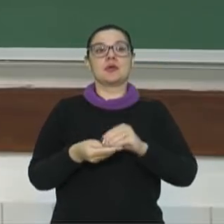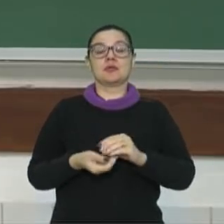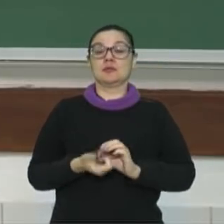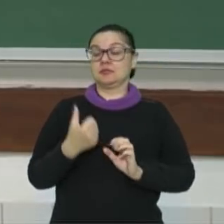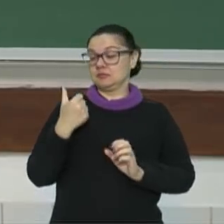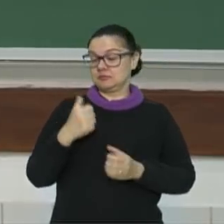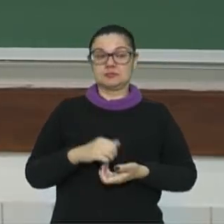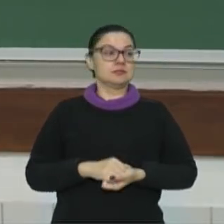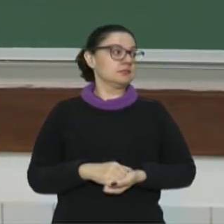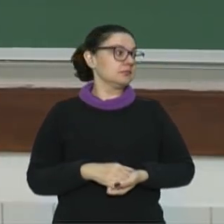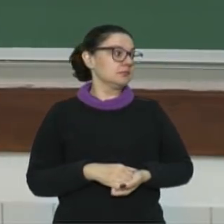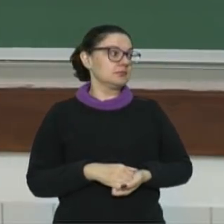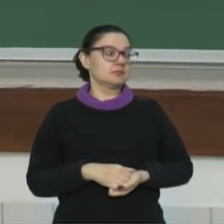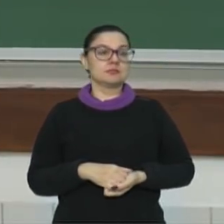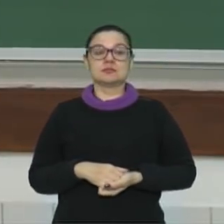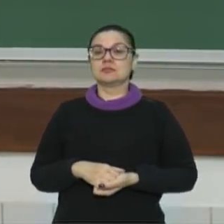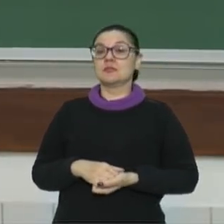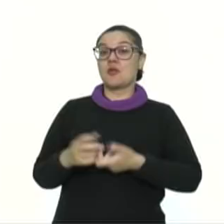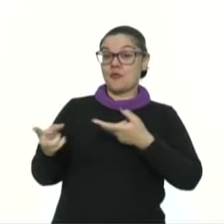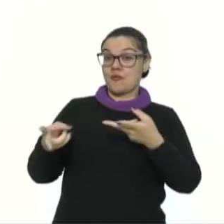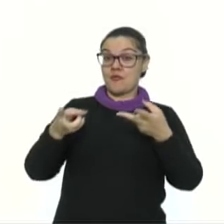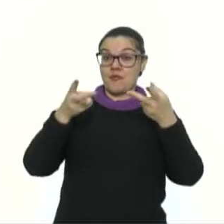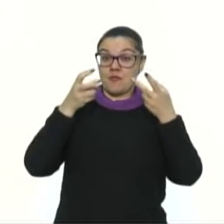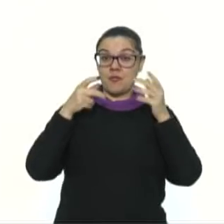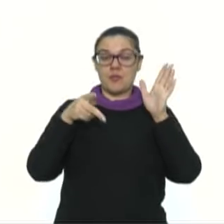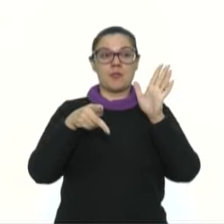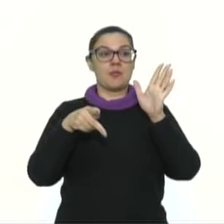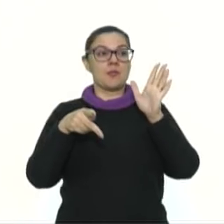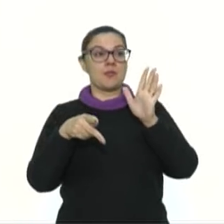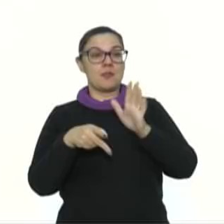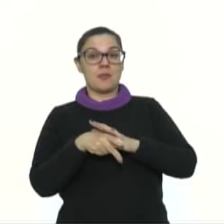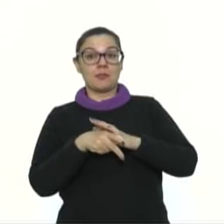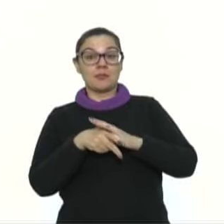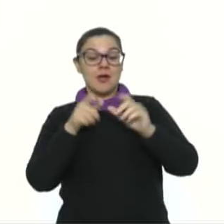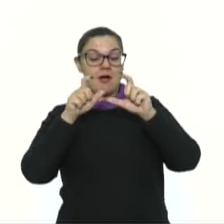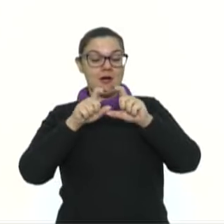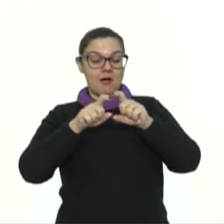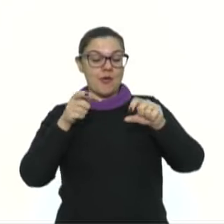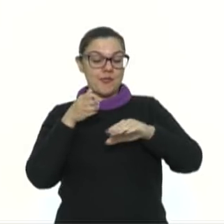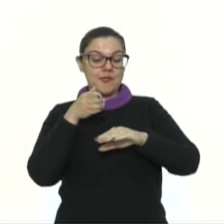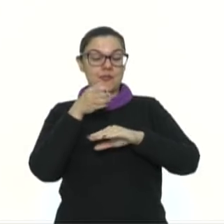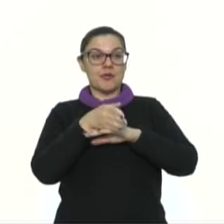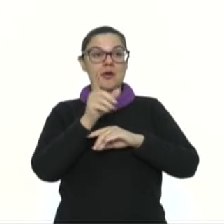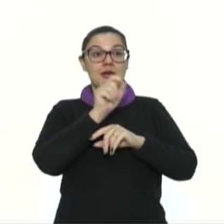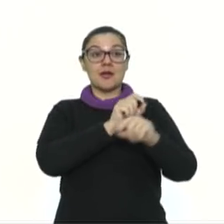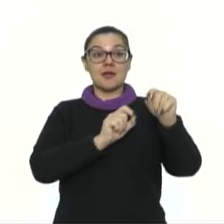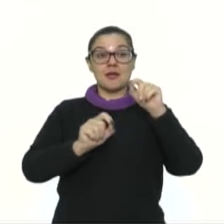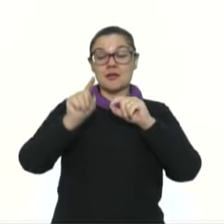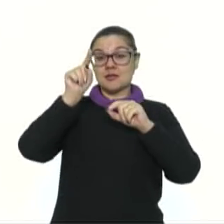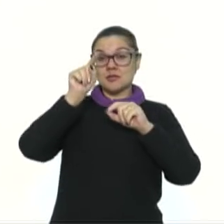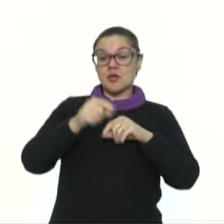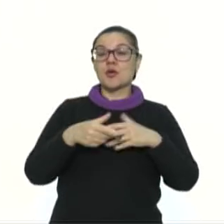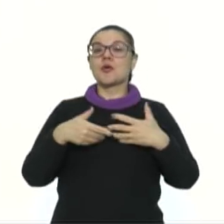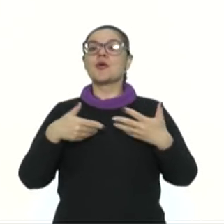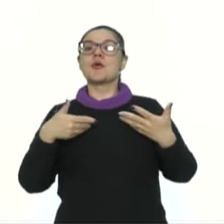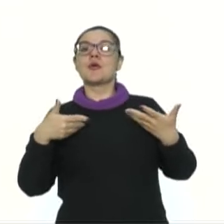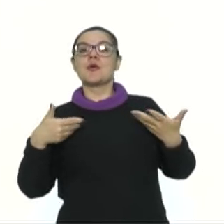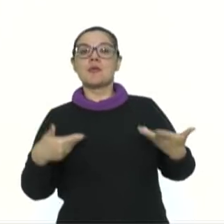tema. Vamos lá. Vamos observar as fontes do repórter, quem são e que